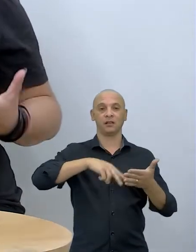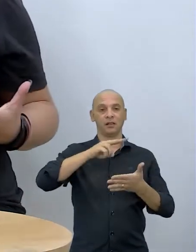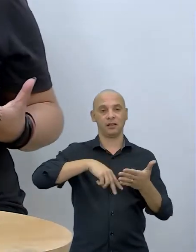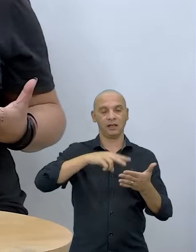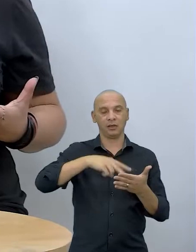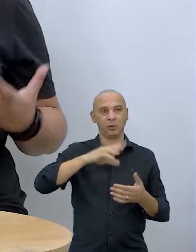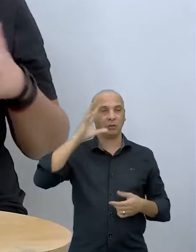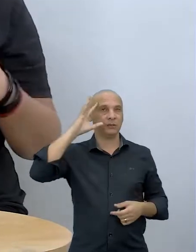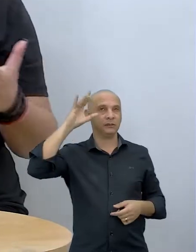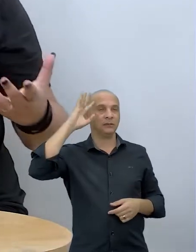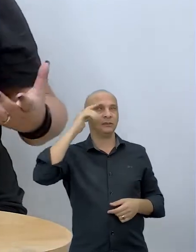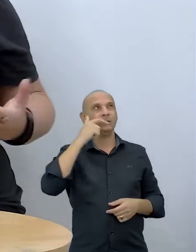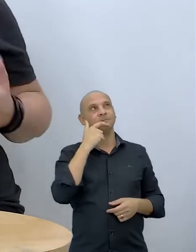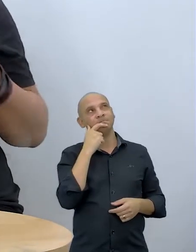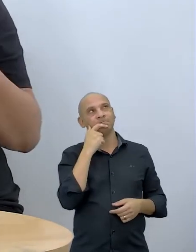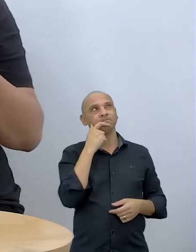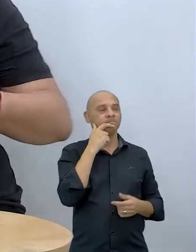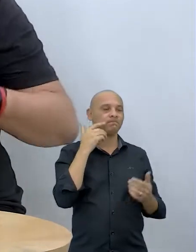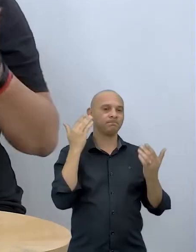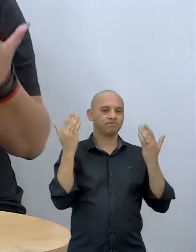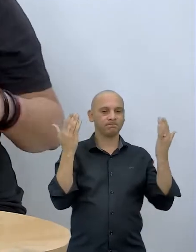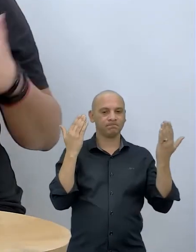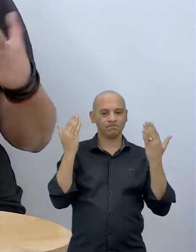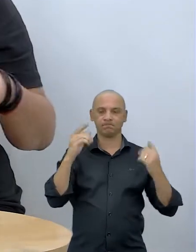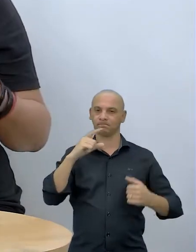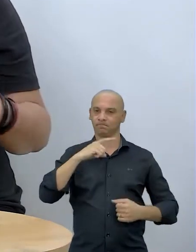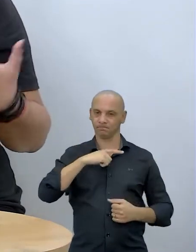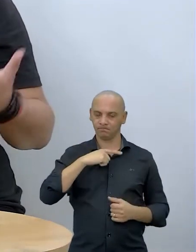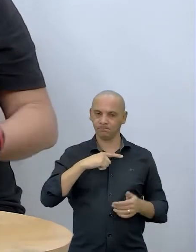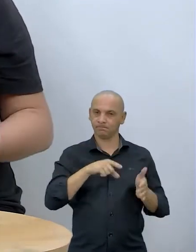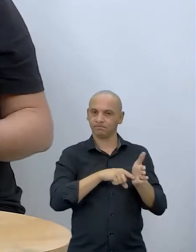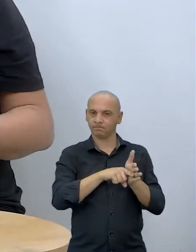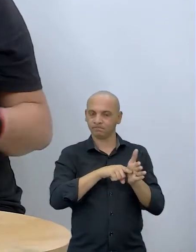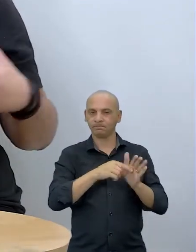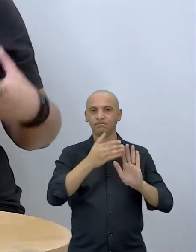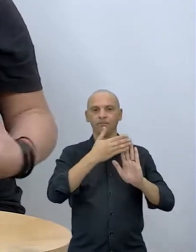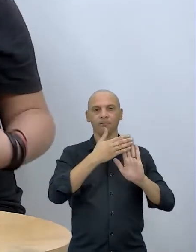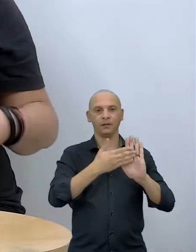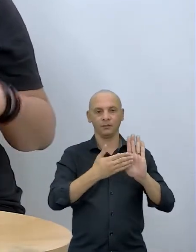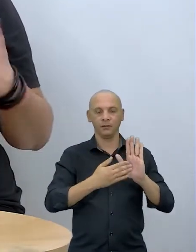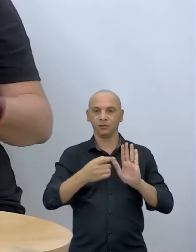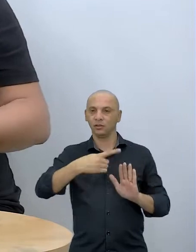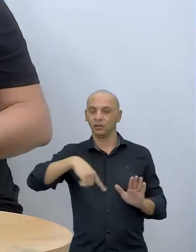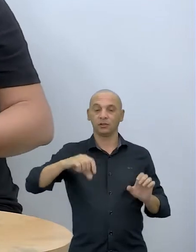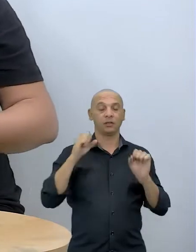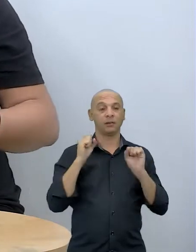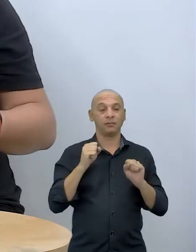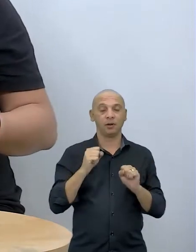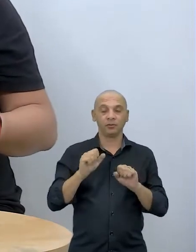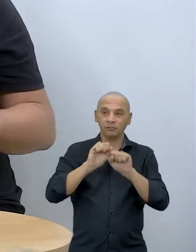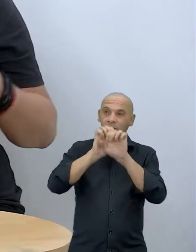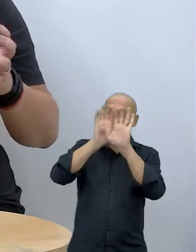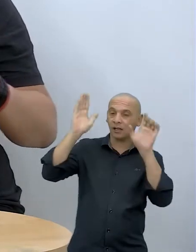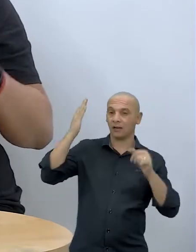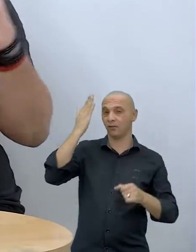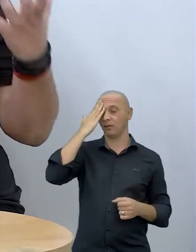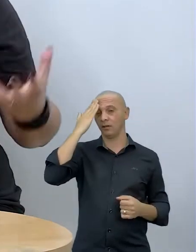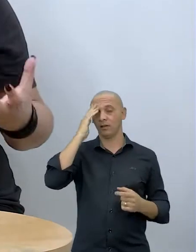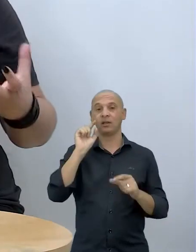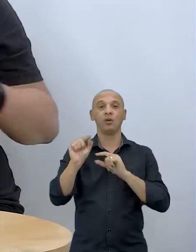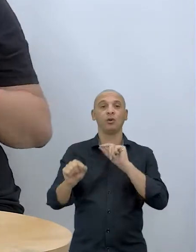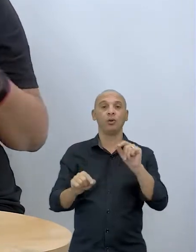né, que é as orientações que a gente tem. Então, hoje, a gente vai fazer uma leitura crítica. Não sei se a palavra seria crítica, mas a gente vai